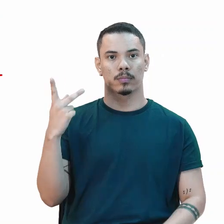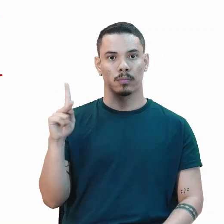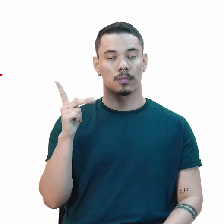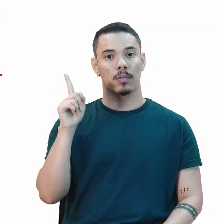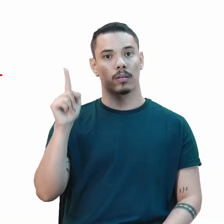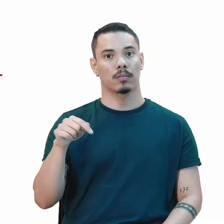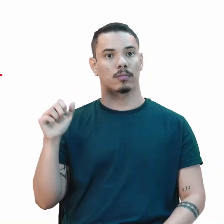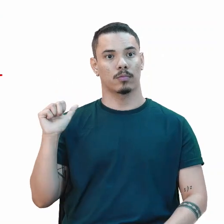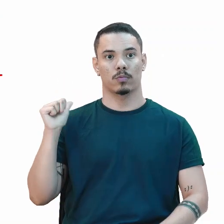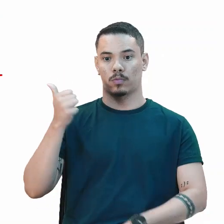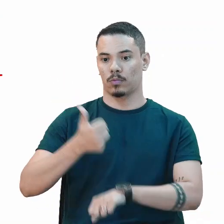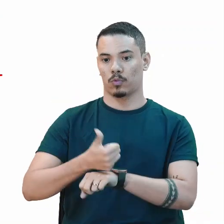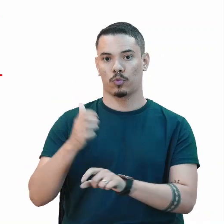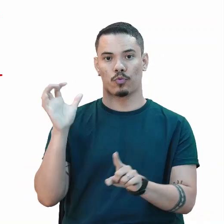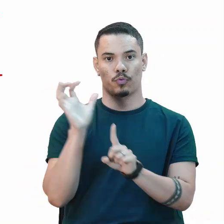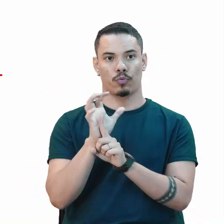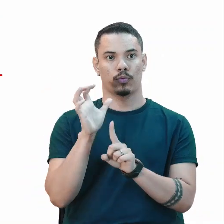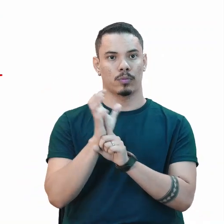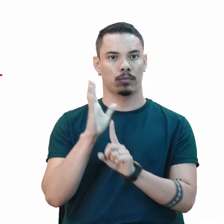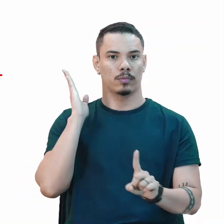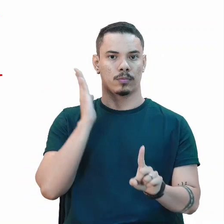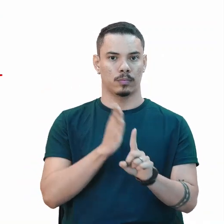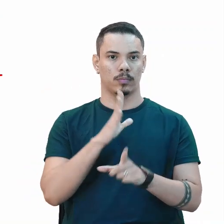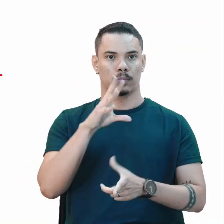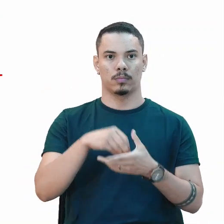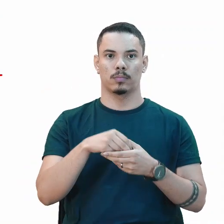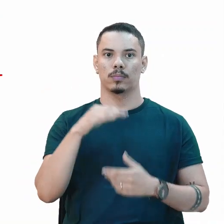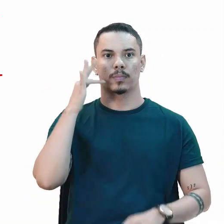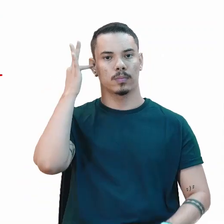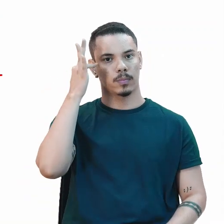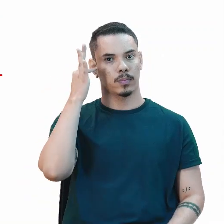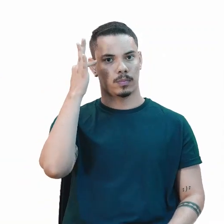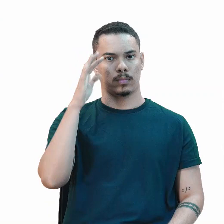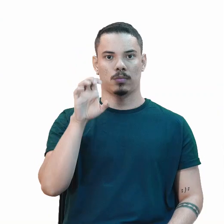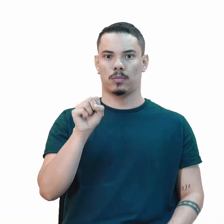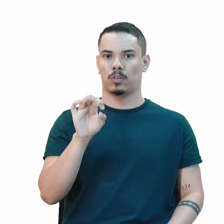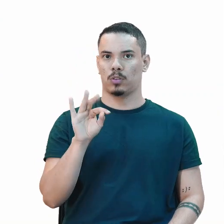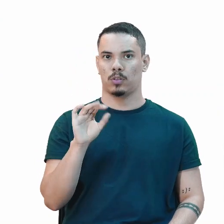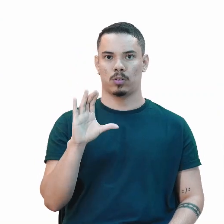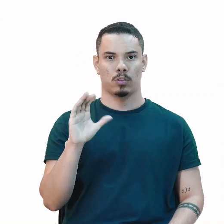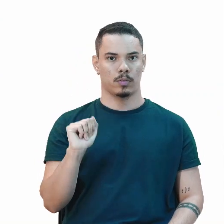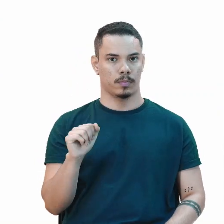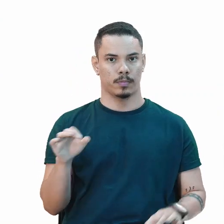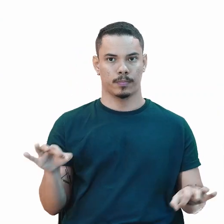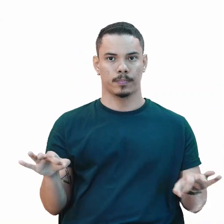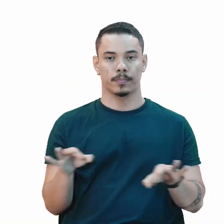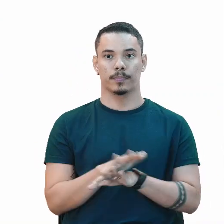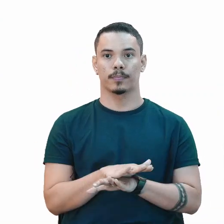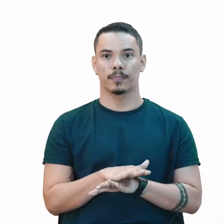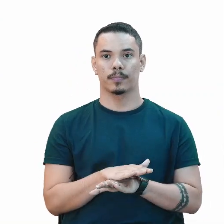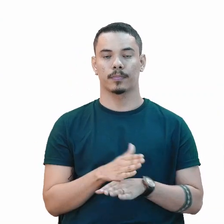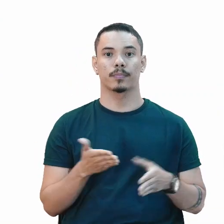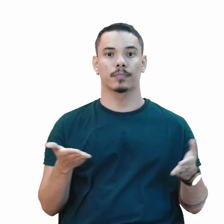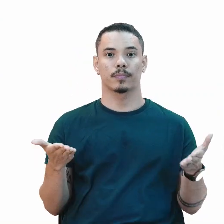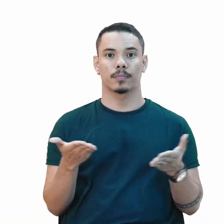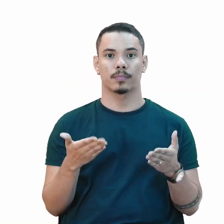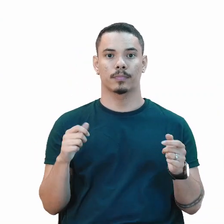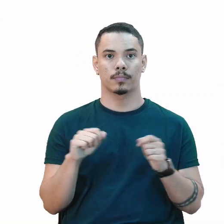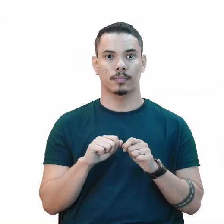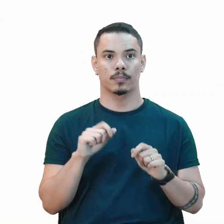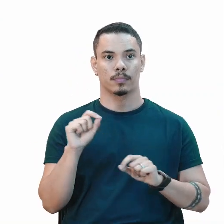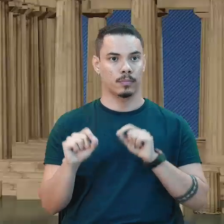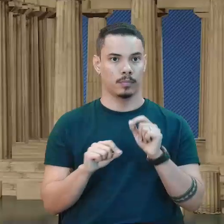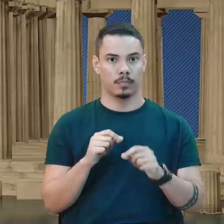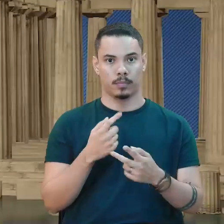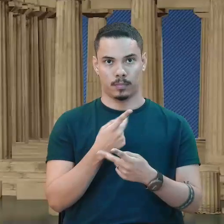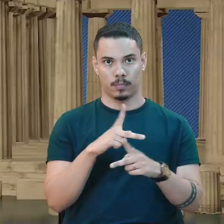considerada uma influência direta na filosofia estoica. Pessoal, agora vocês vão